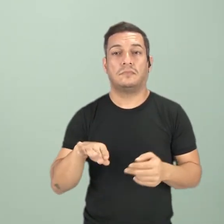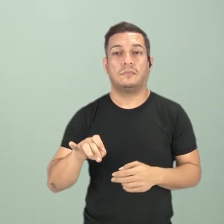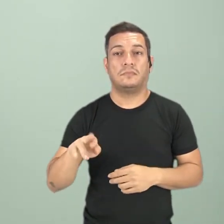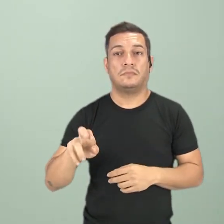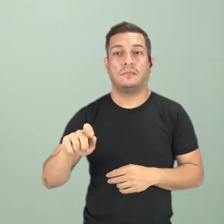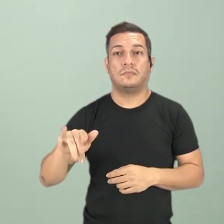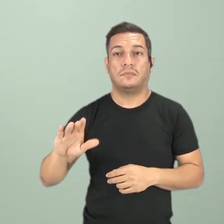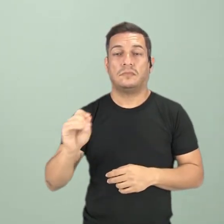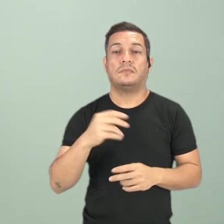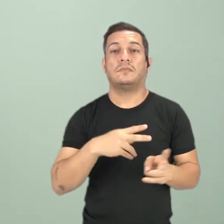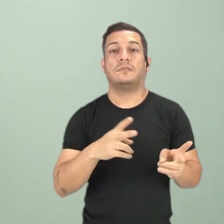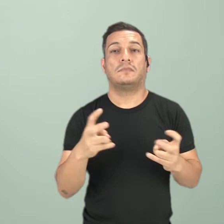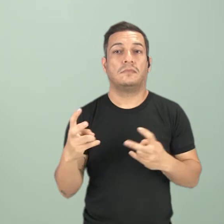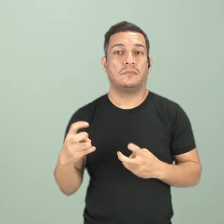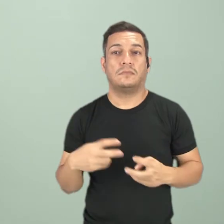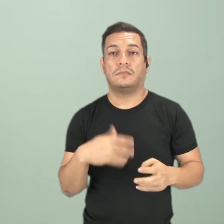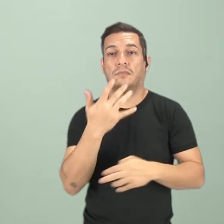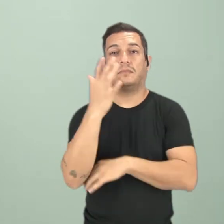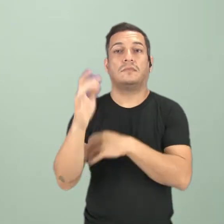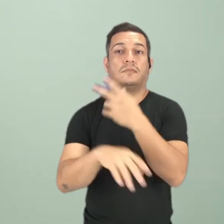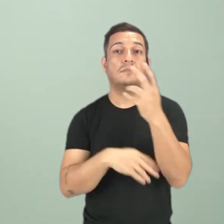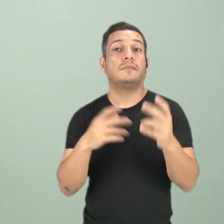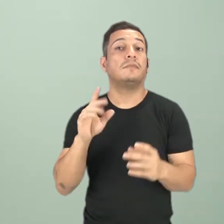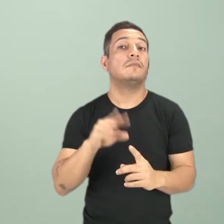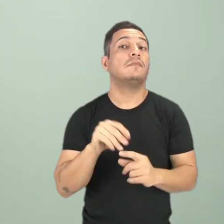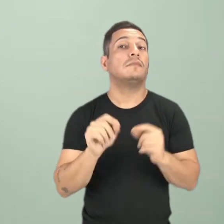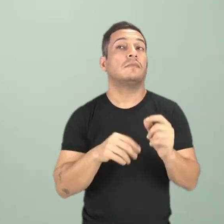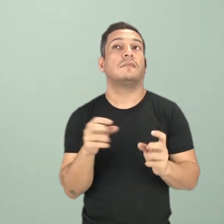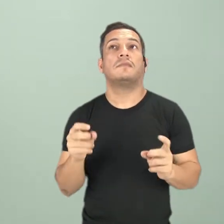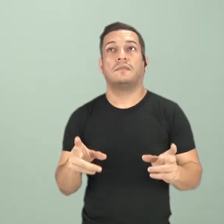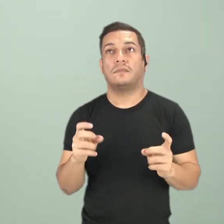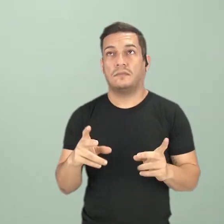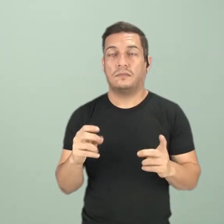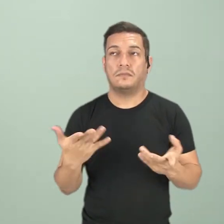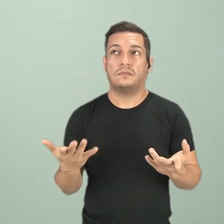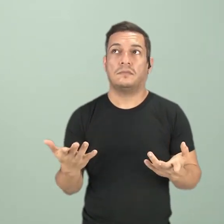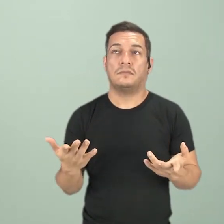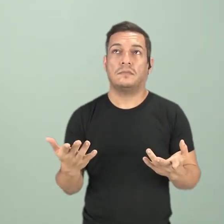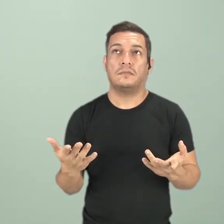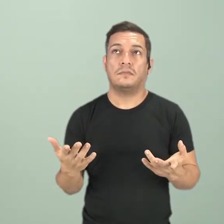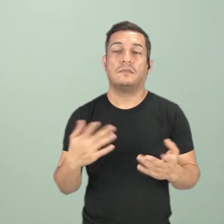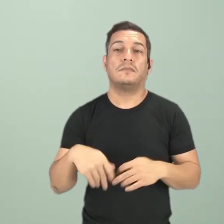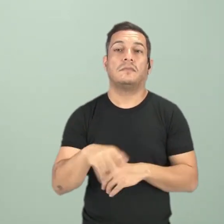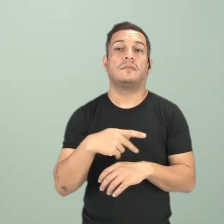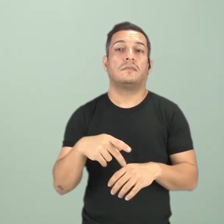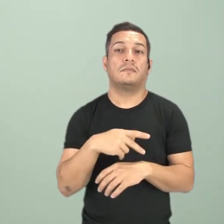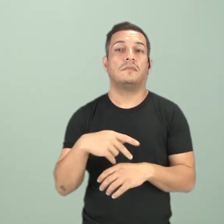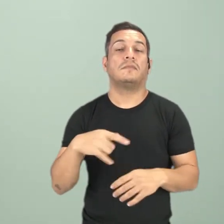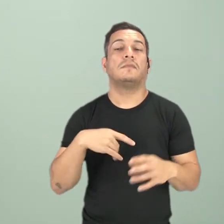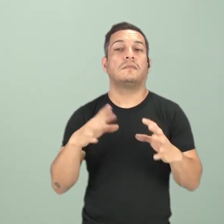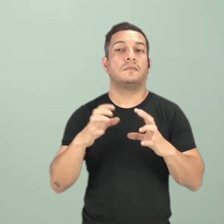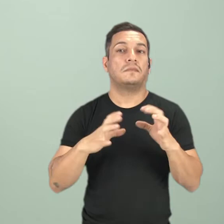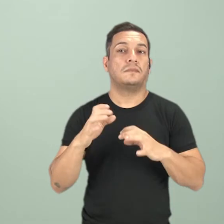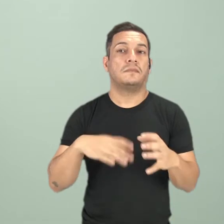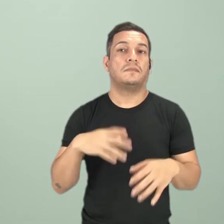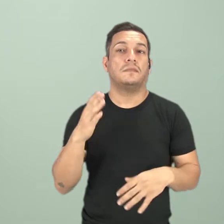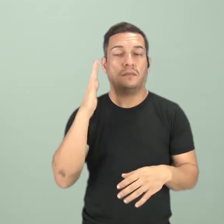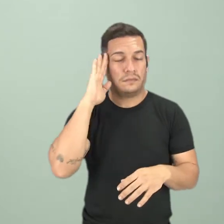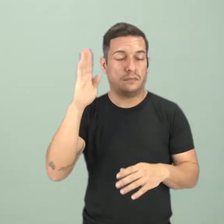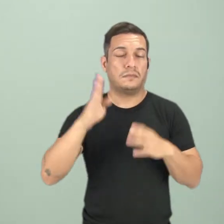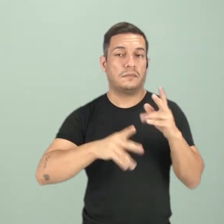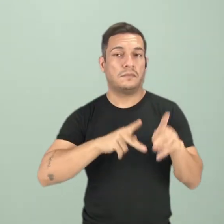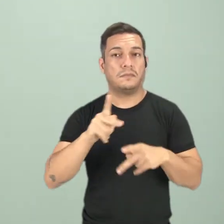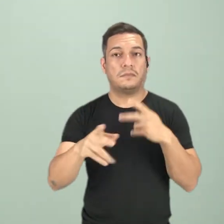para utilizar a floresta para vender. E tudo isso é de forma ilegal, né? Então o Brasil é um país de conflitos diretos, principalmente com os povos